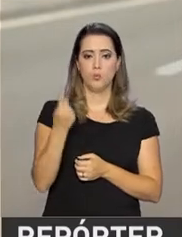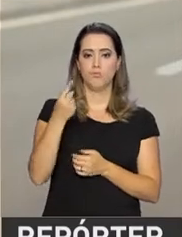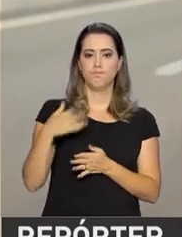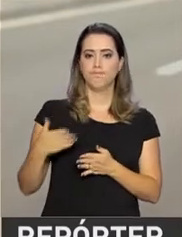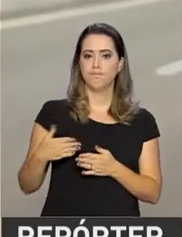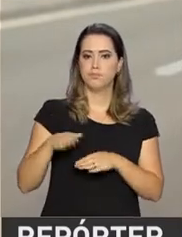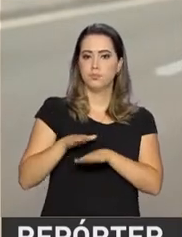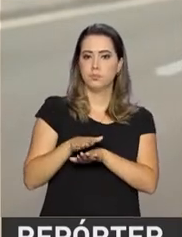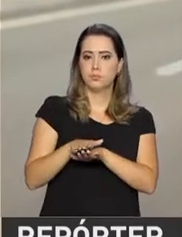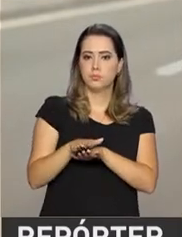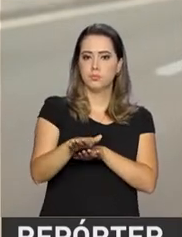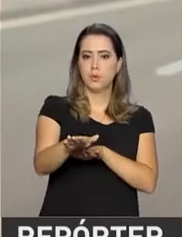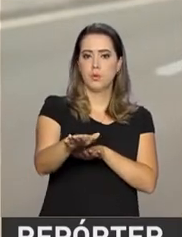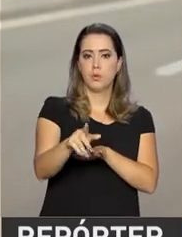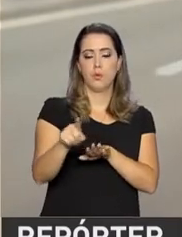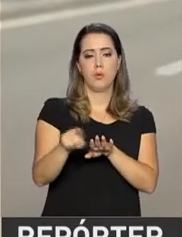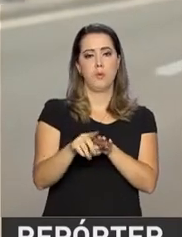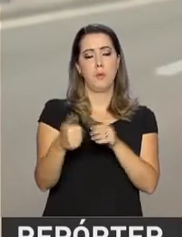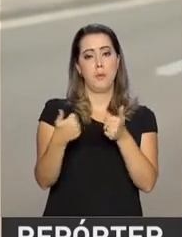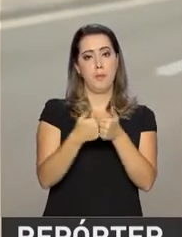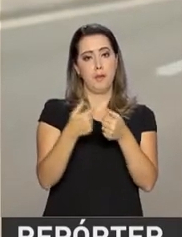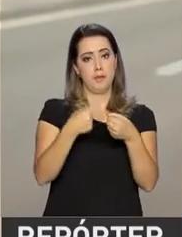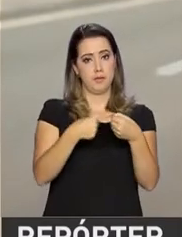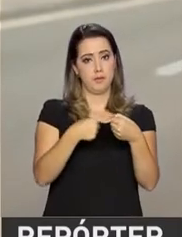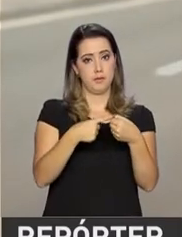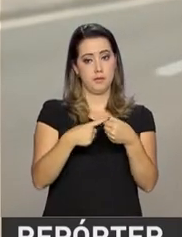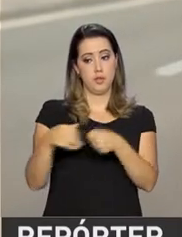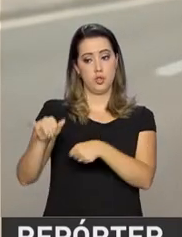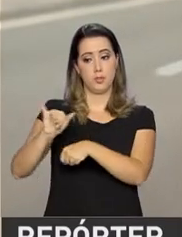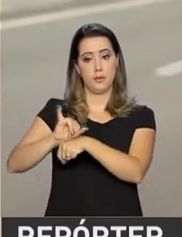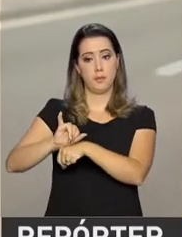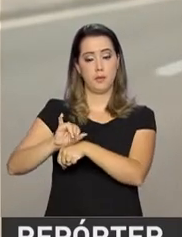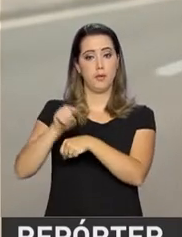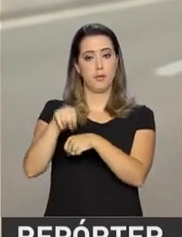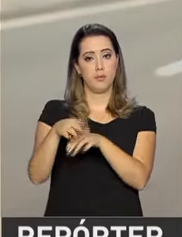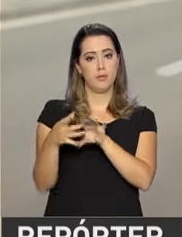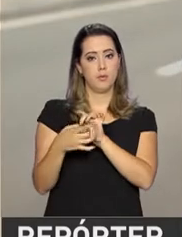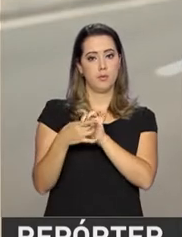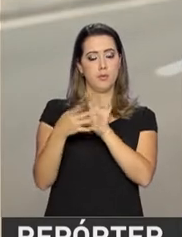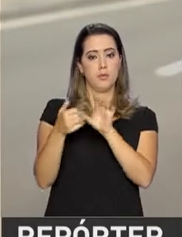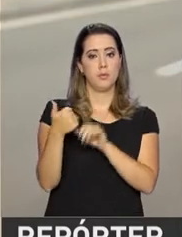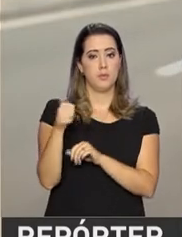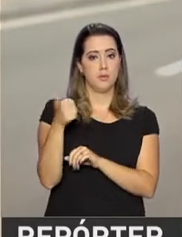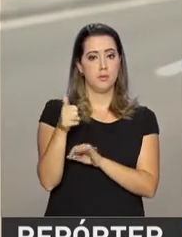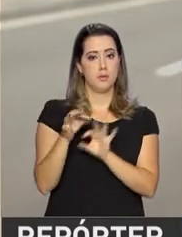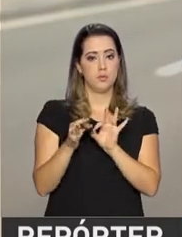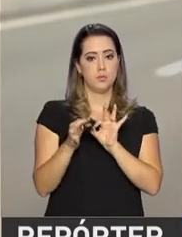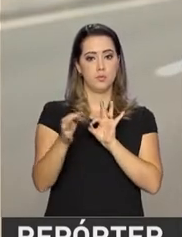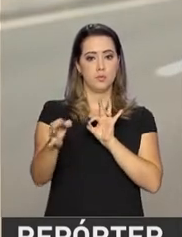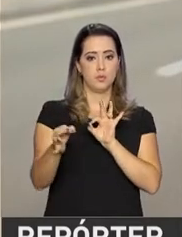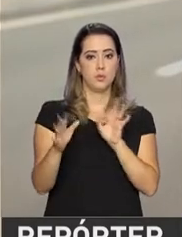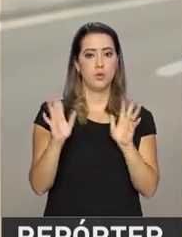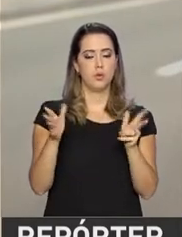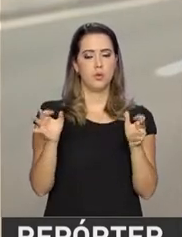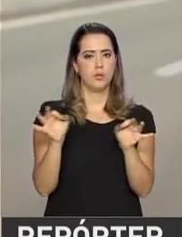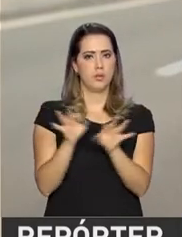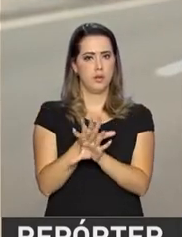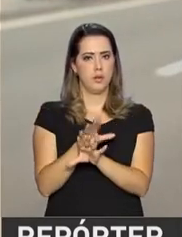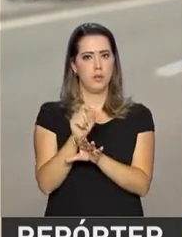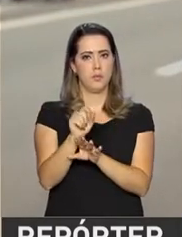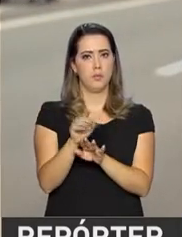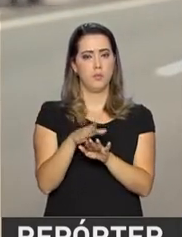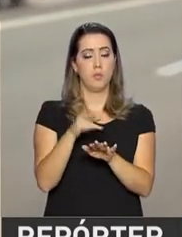entre o interior do estado ea capital são luís com a liberação do trecho de 11 quilômetros fica concluída a duplicação